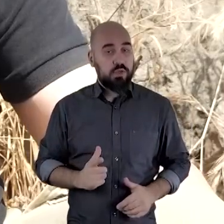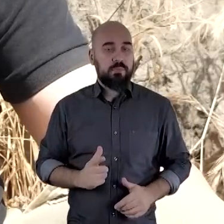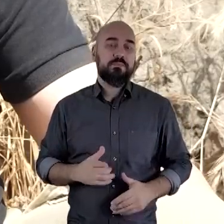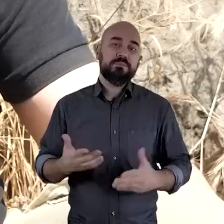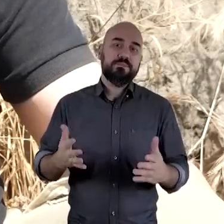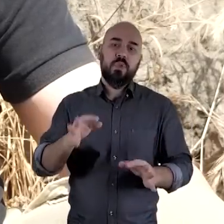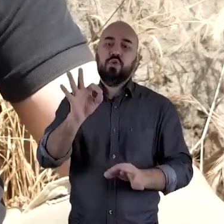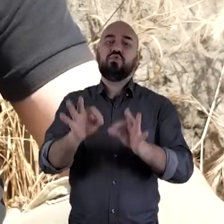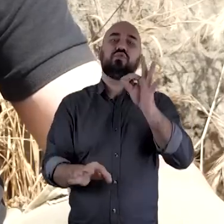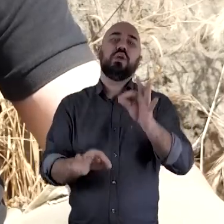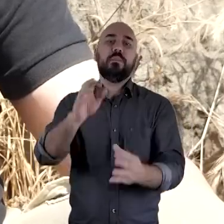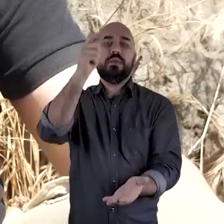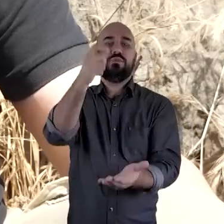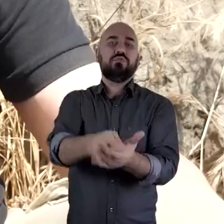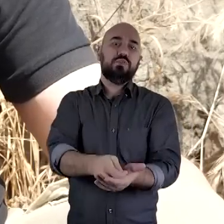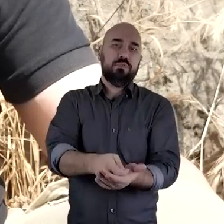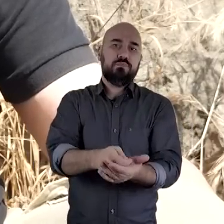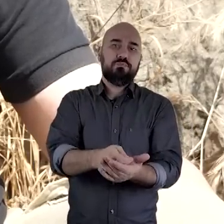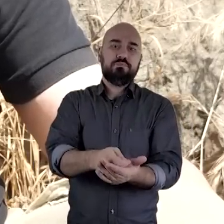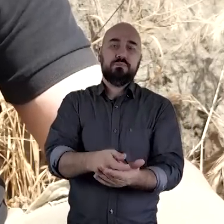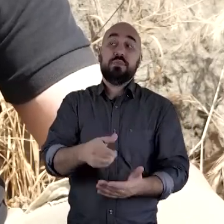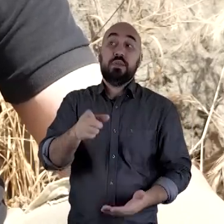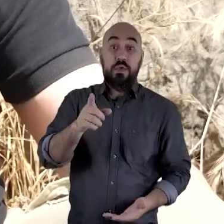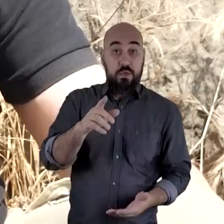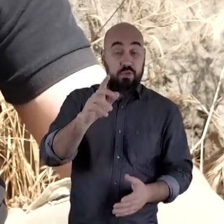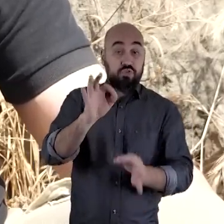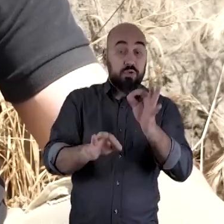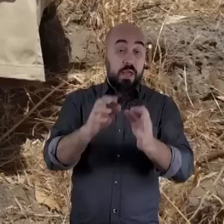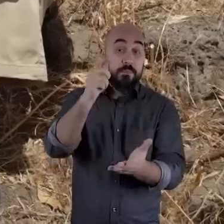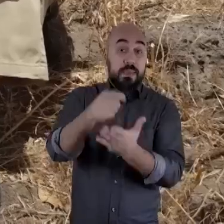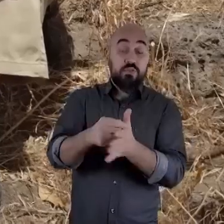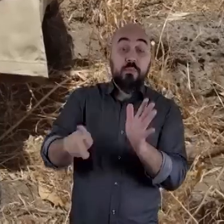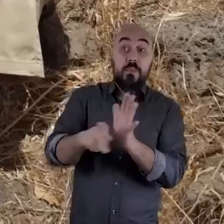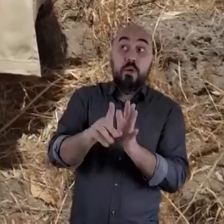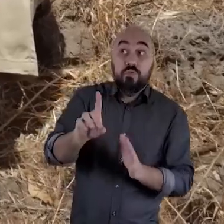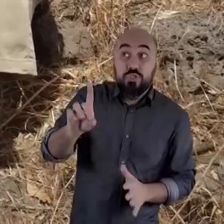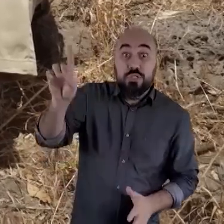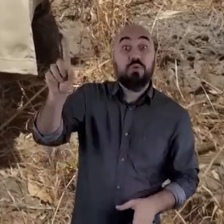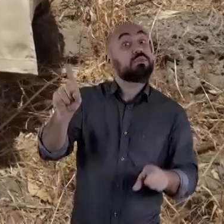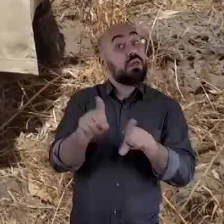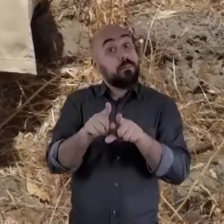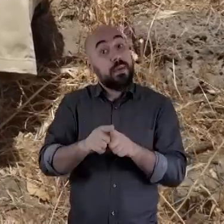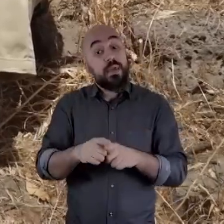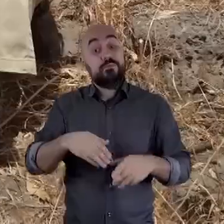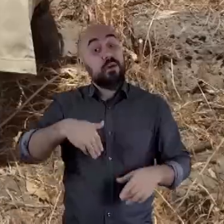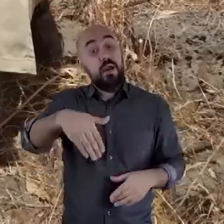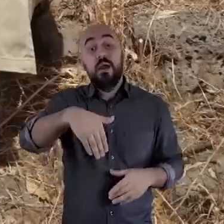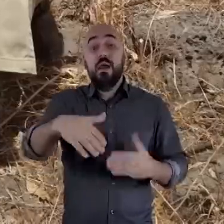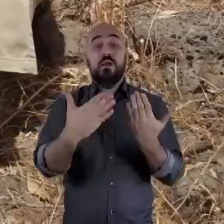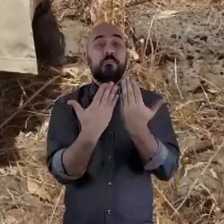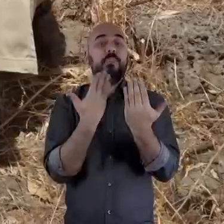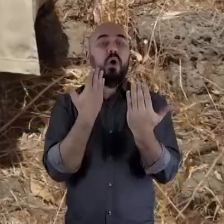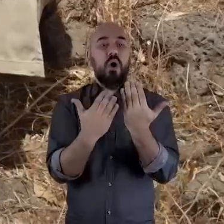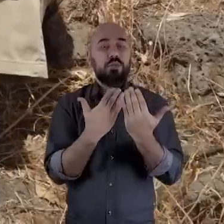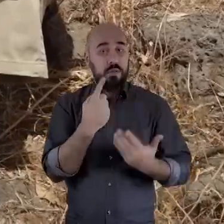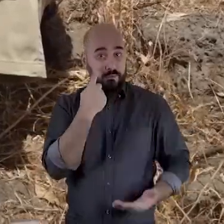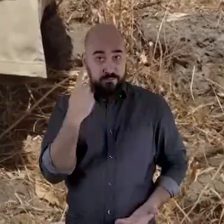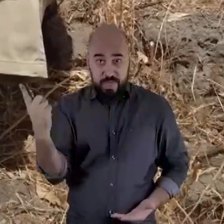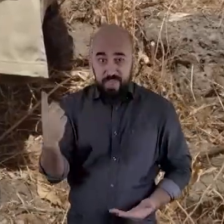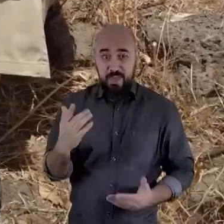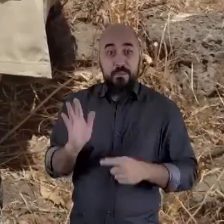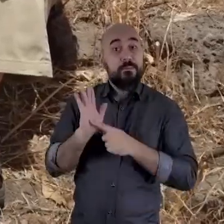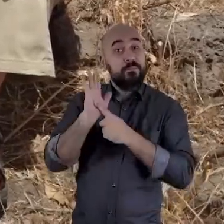O julgamento de Deus é descrito na Bíblia como estando às portas. todas essas expressões são esclarecidas pela arqueologia, você está